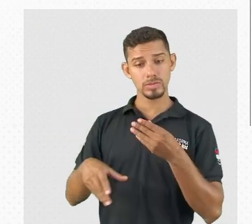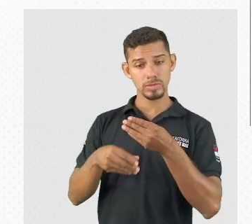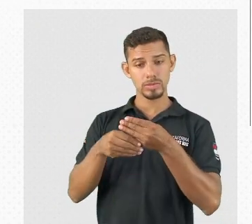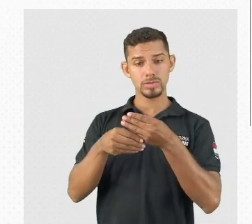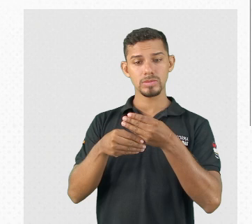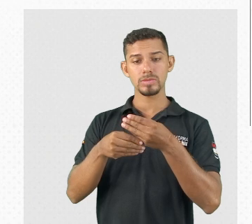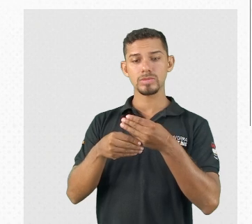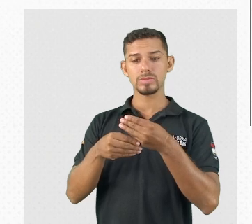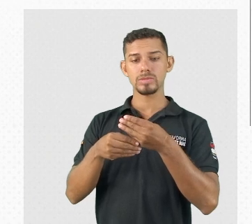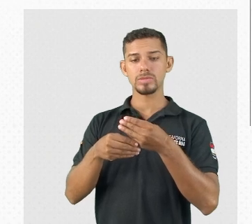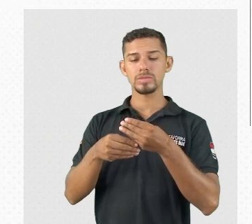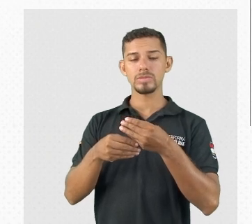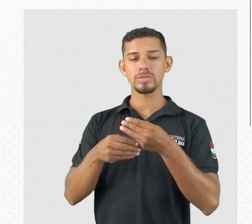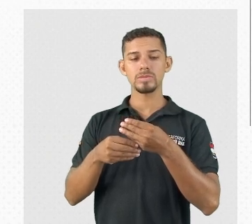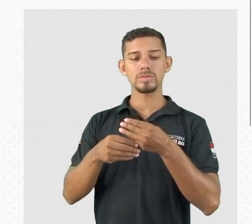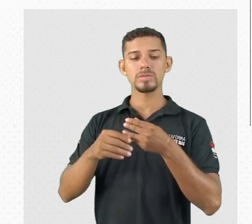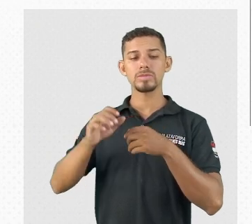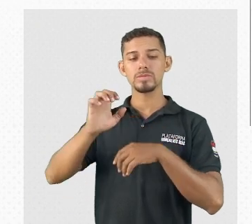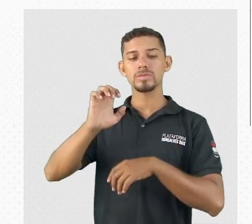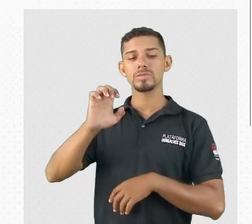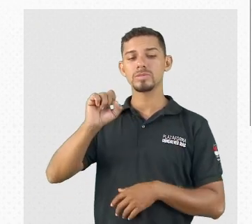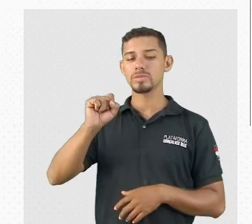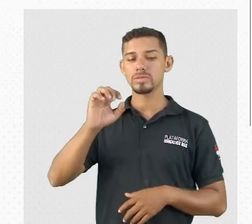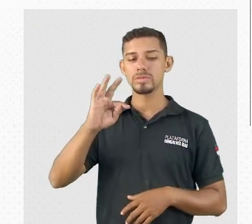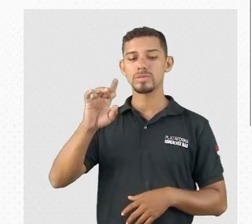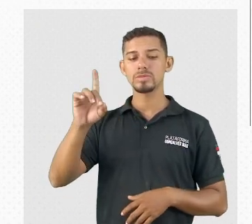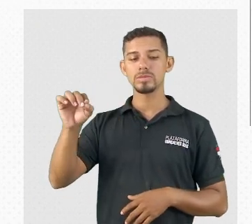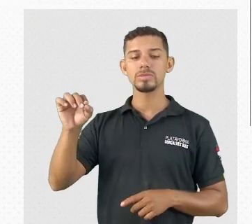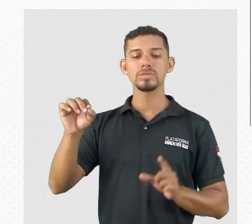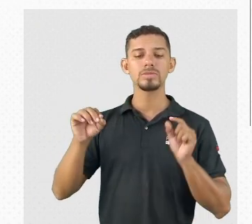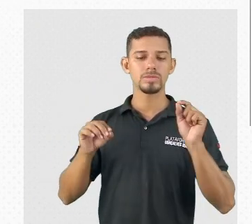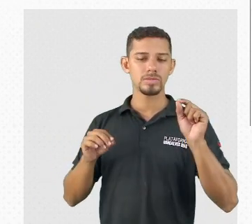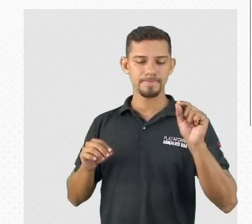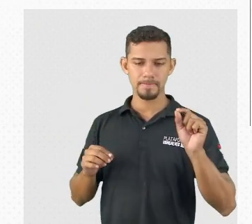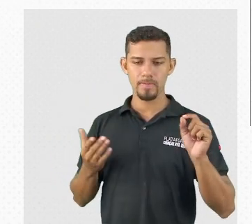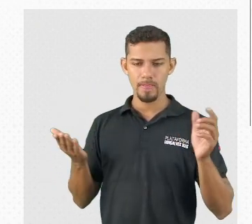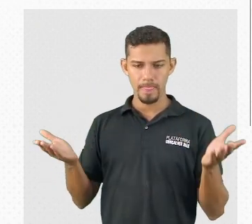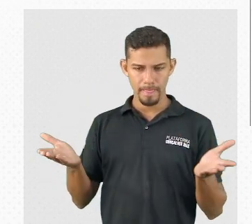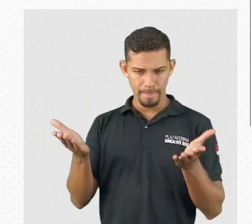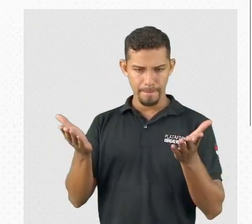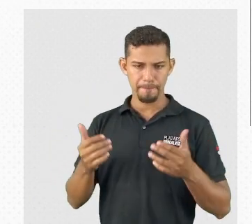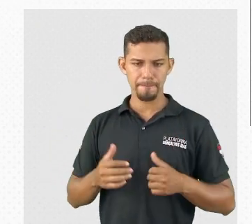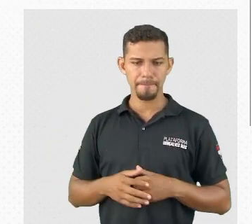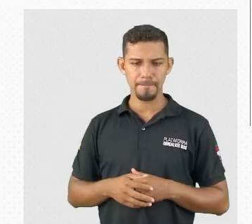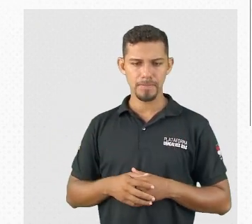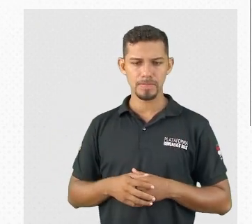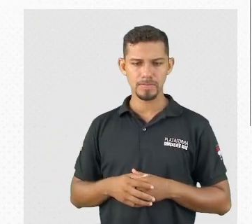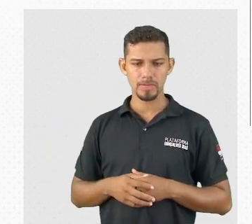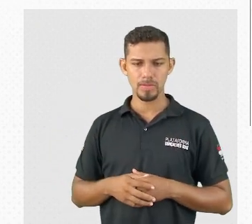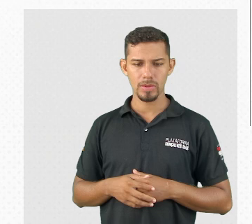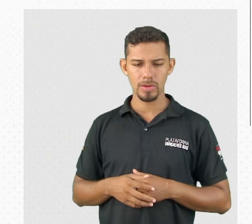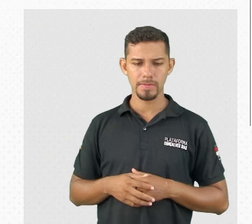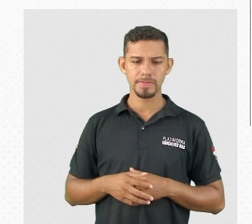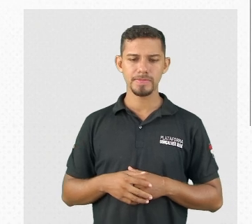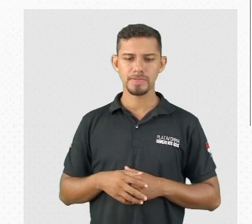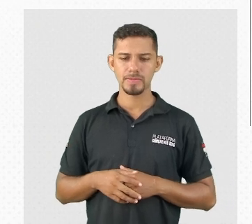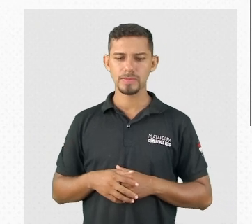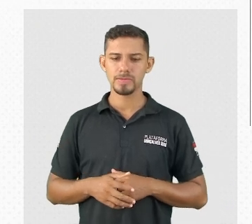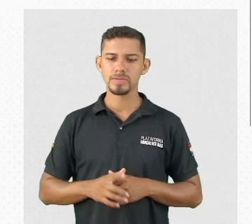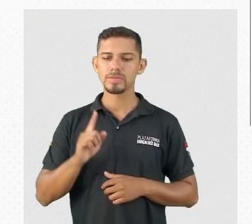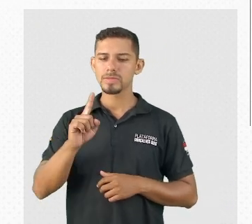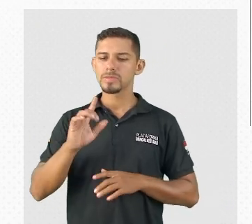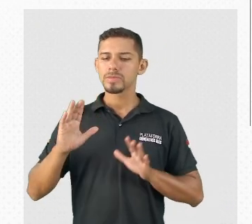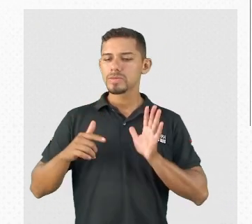implementação, né, ou seja, o Estado tem implementado o quê? Para poder reverter esse quadro